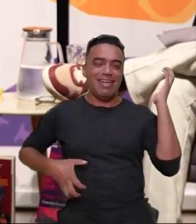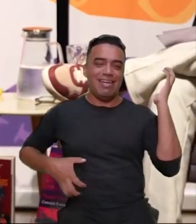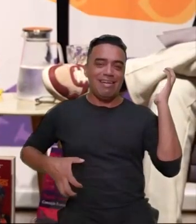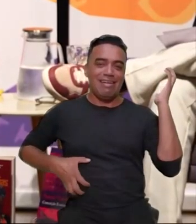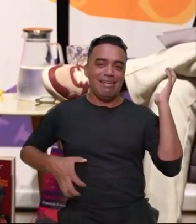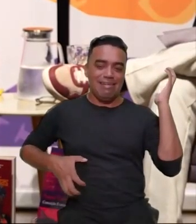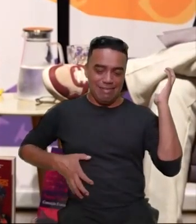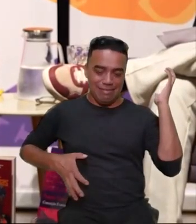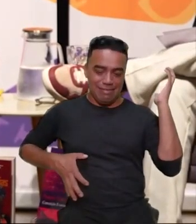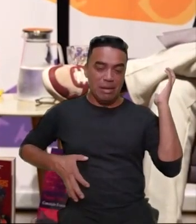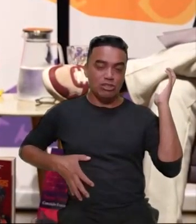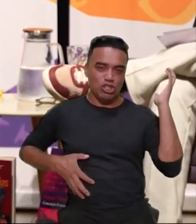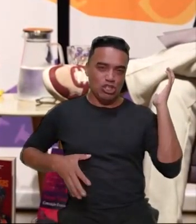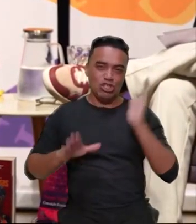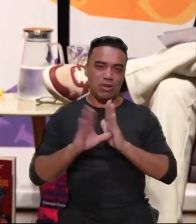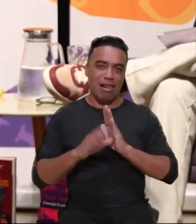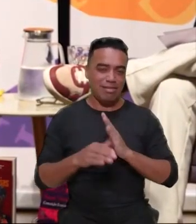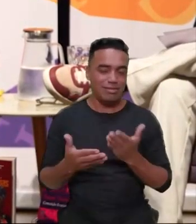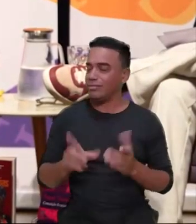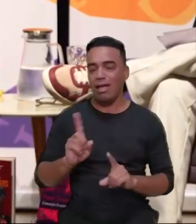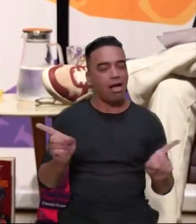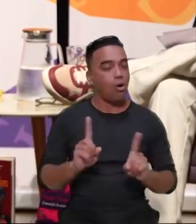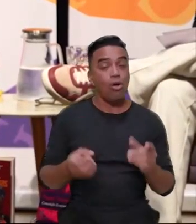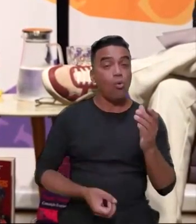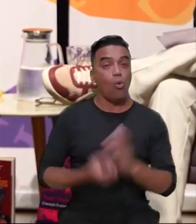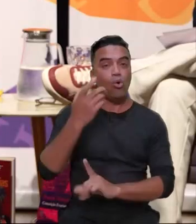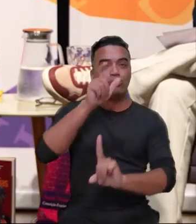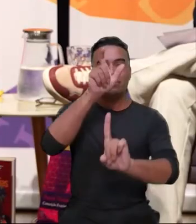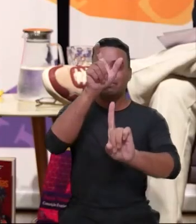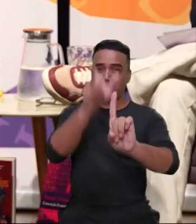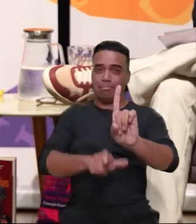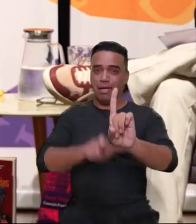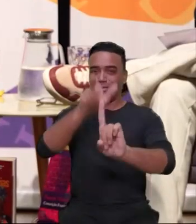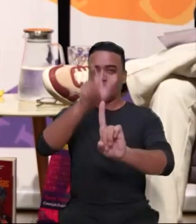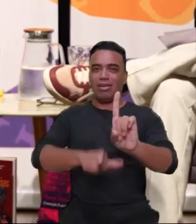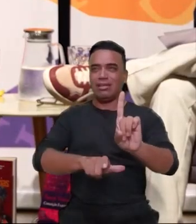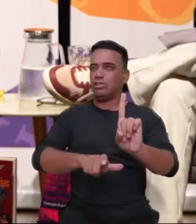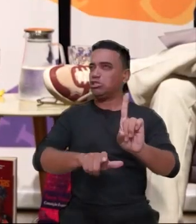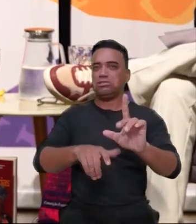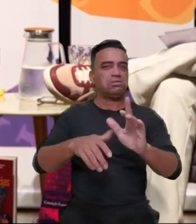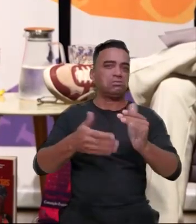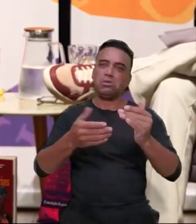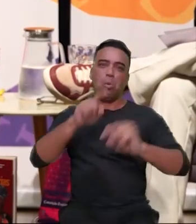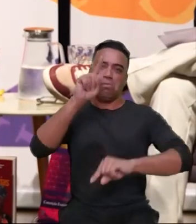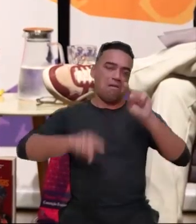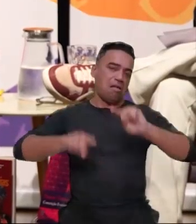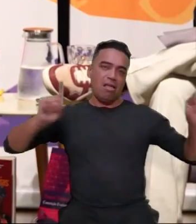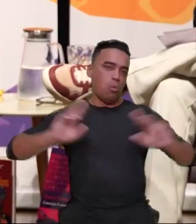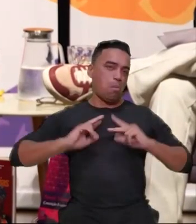não. Eu construí o personagem com seus altos e